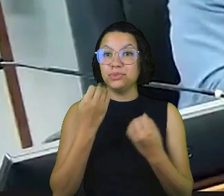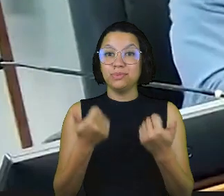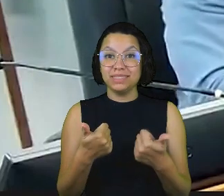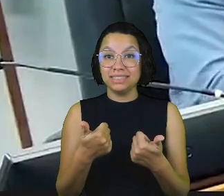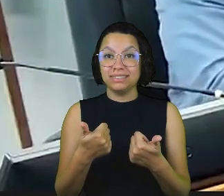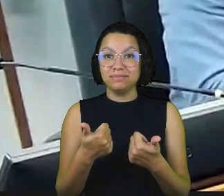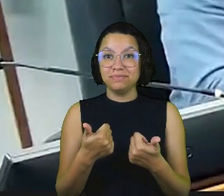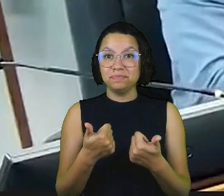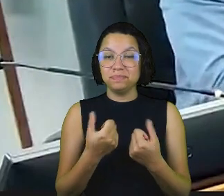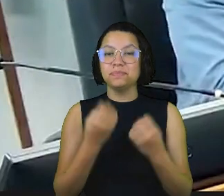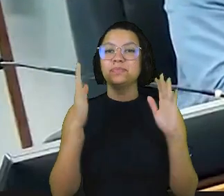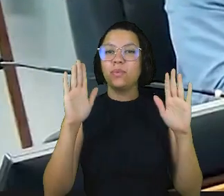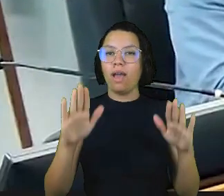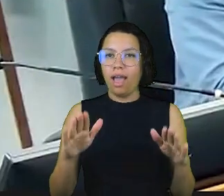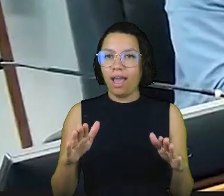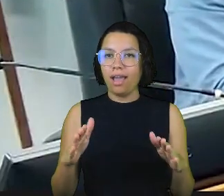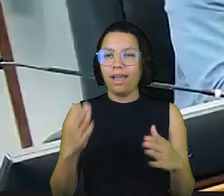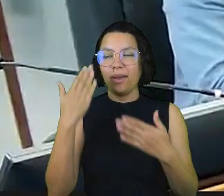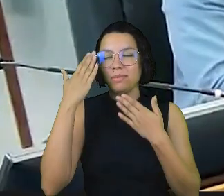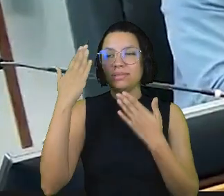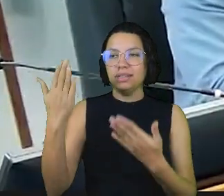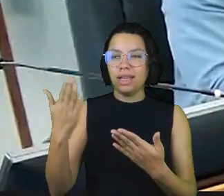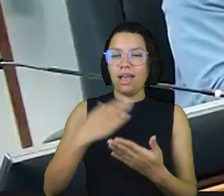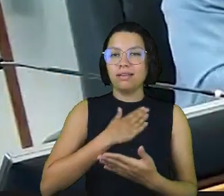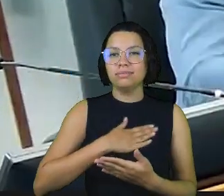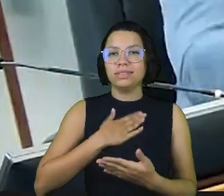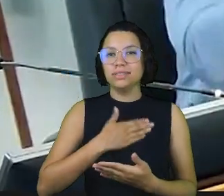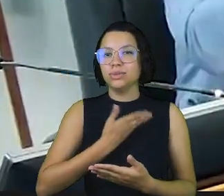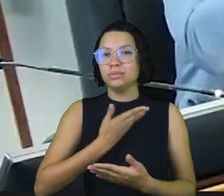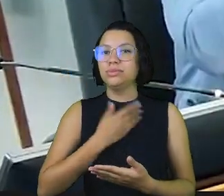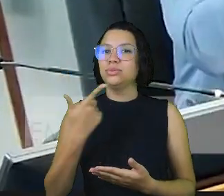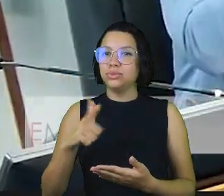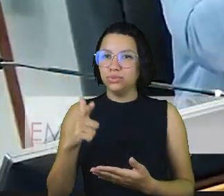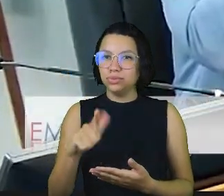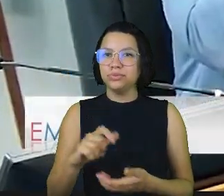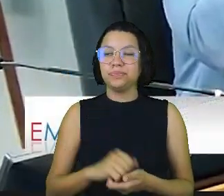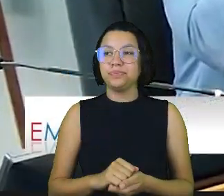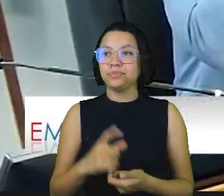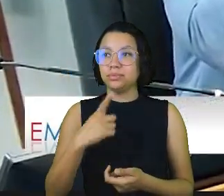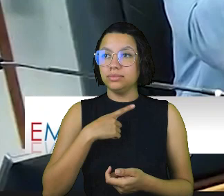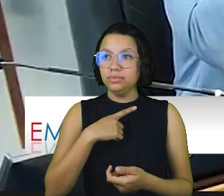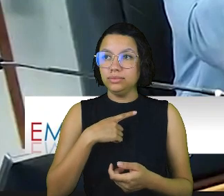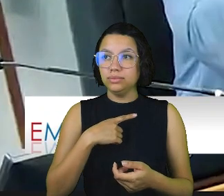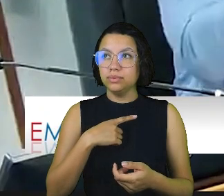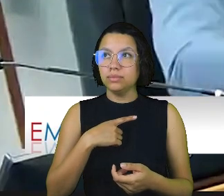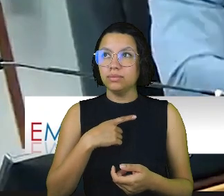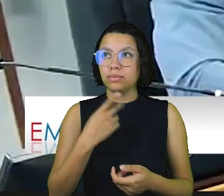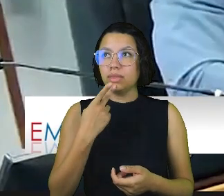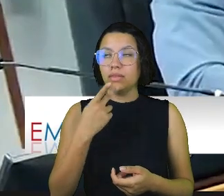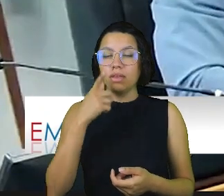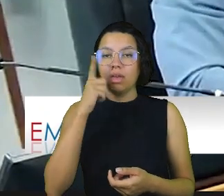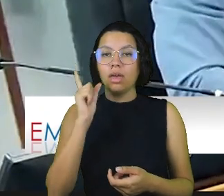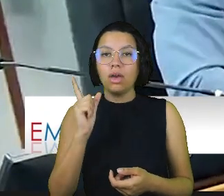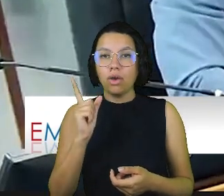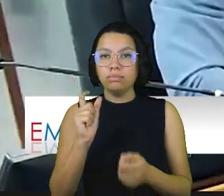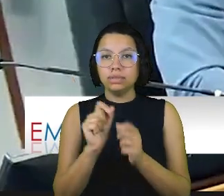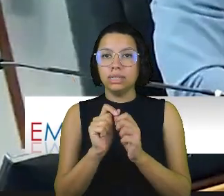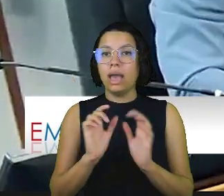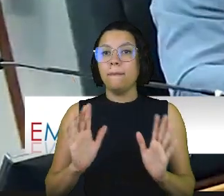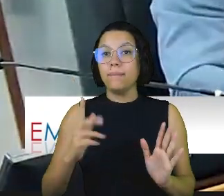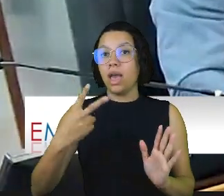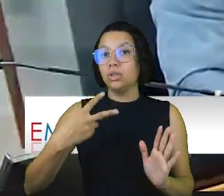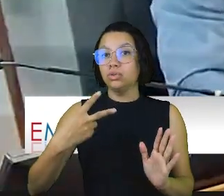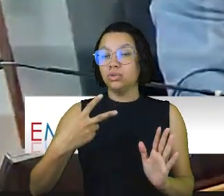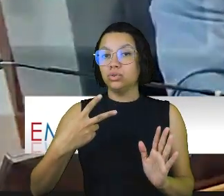Muito bem, boa tarde. Obrigado, viu, Renato? É um prazer estar com os amigos novamente. Eu tinha deixado ontem em